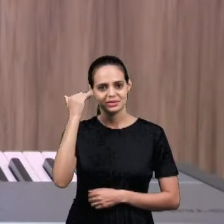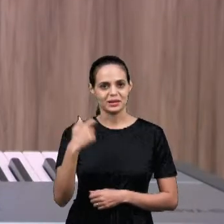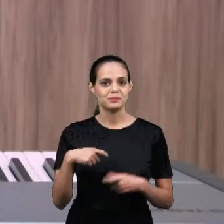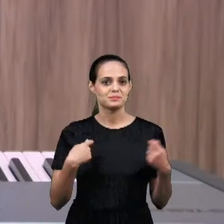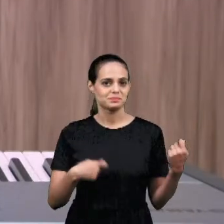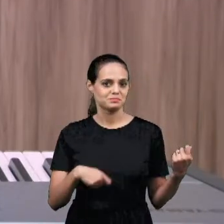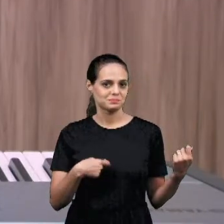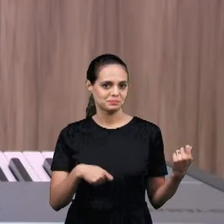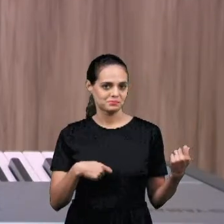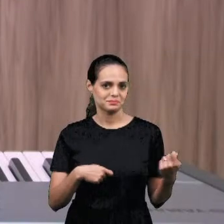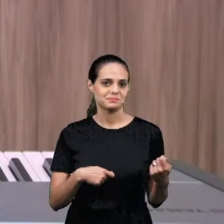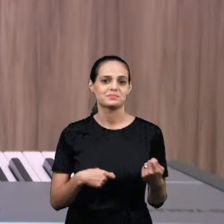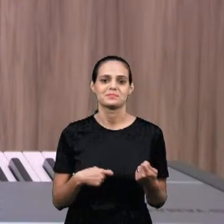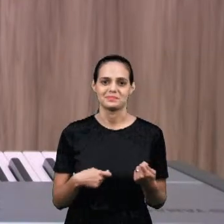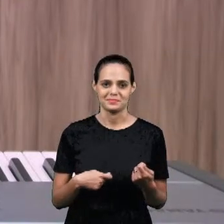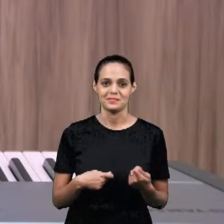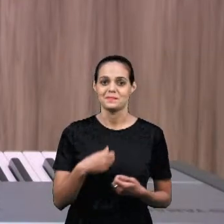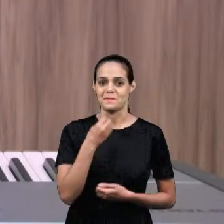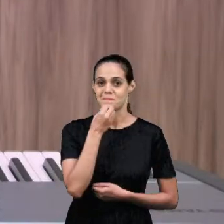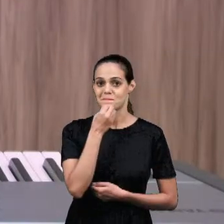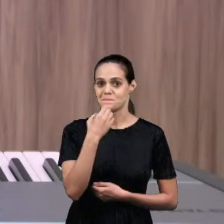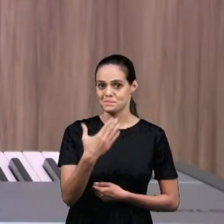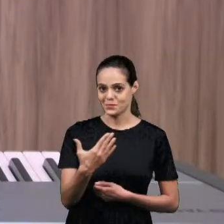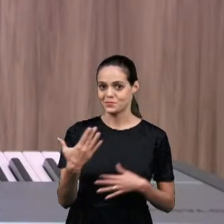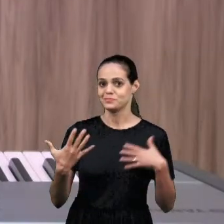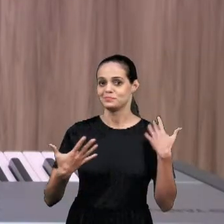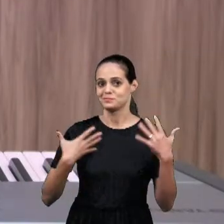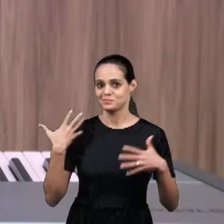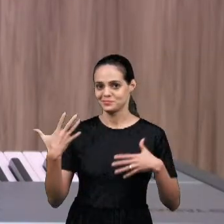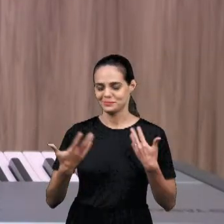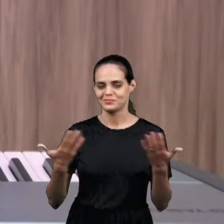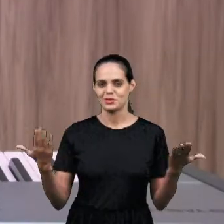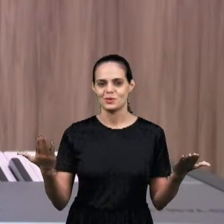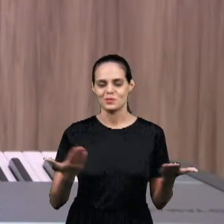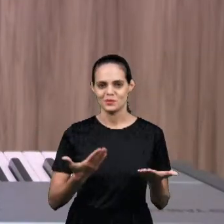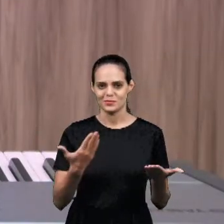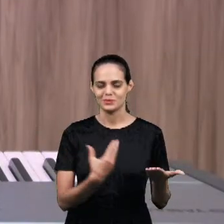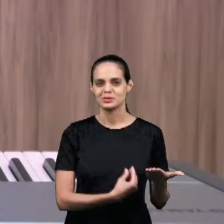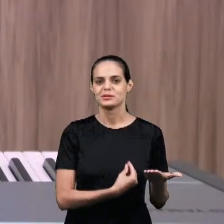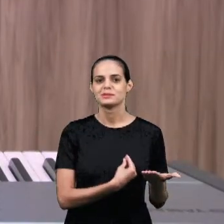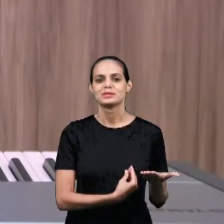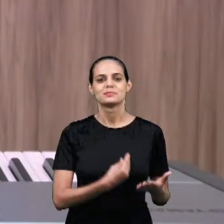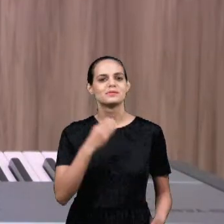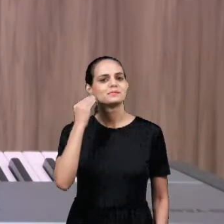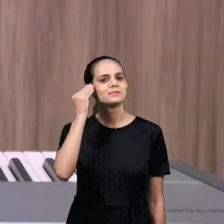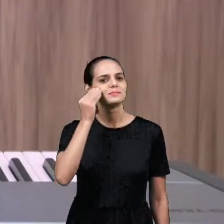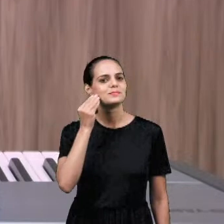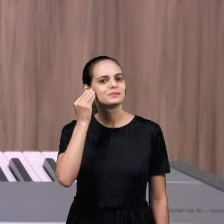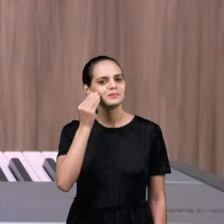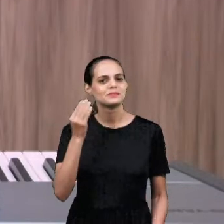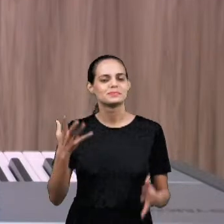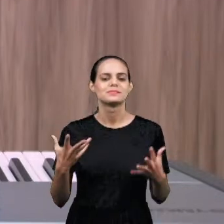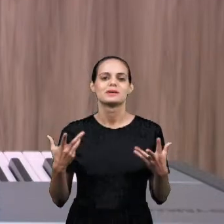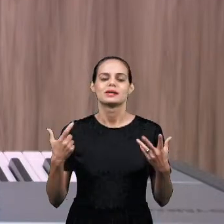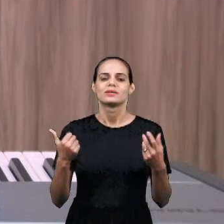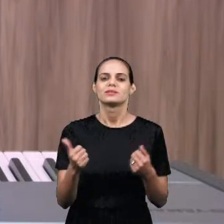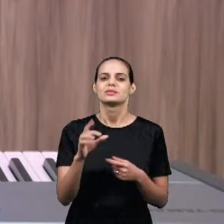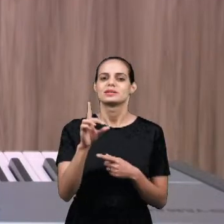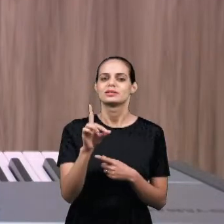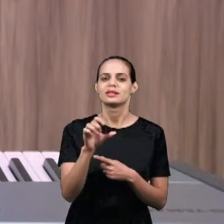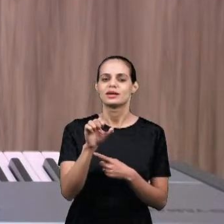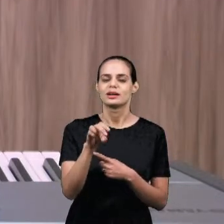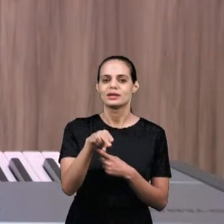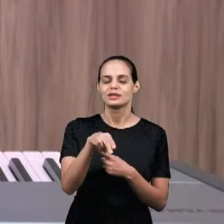alegria. Hoje vamos começar as participações com a experiência maravilhosa da Daniela,